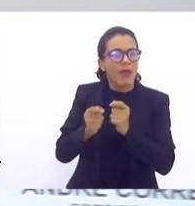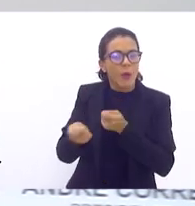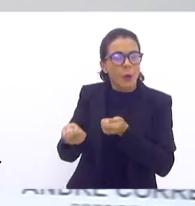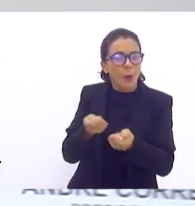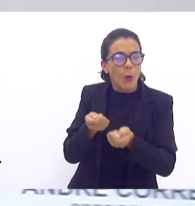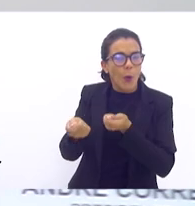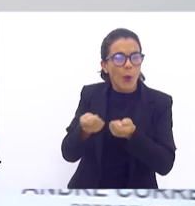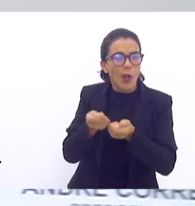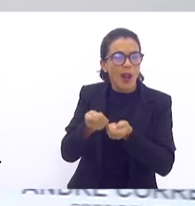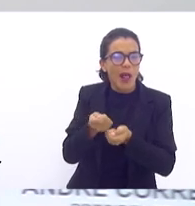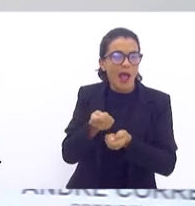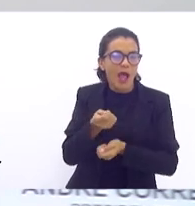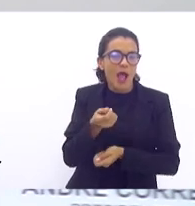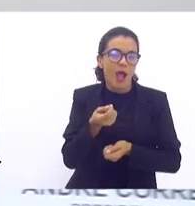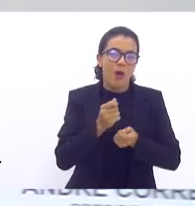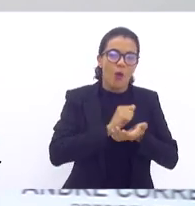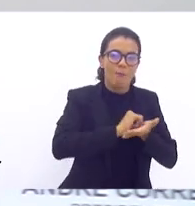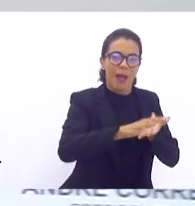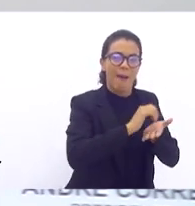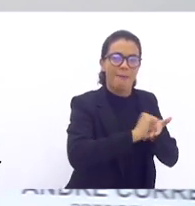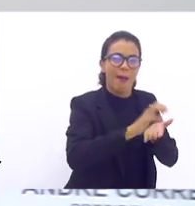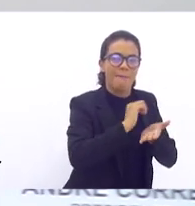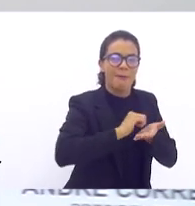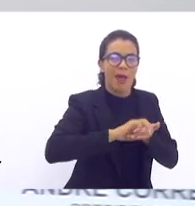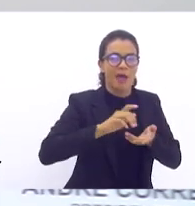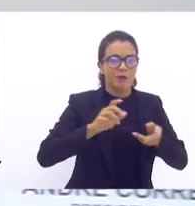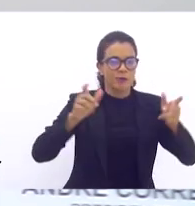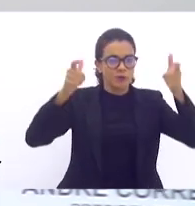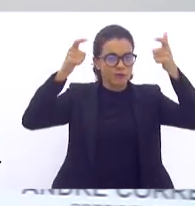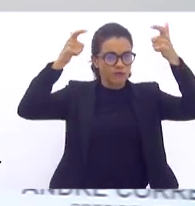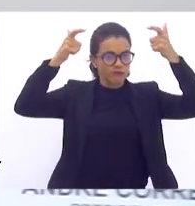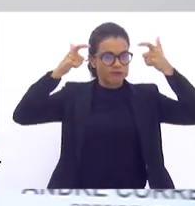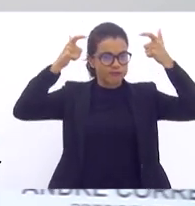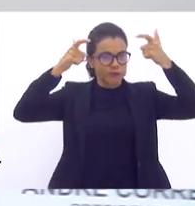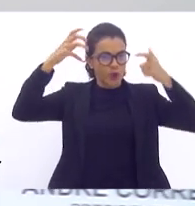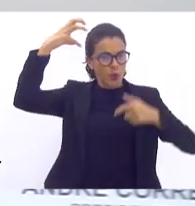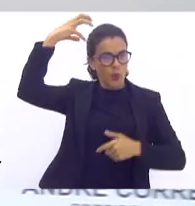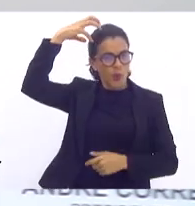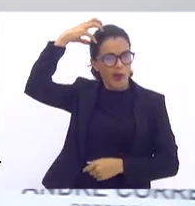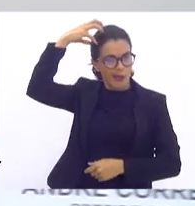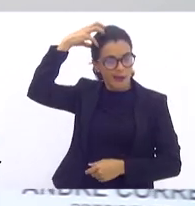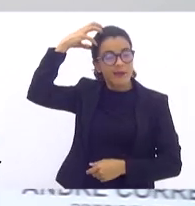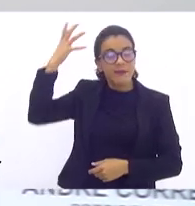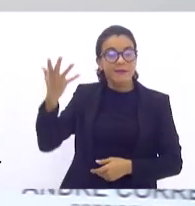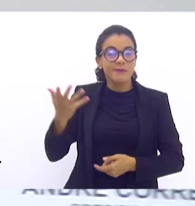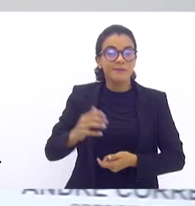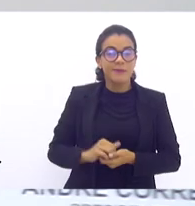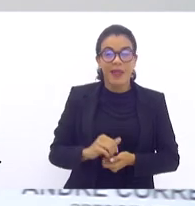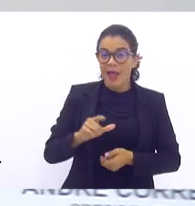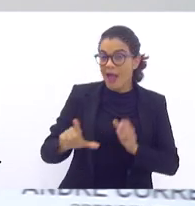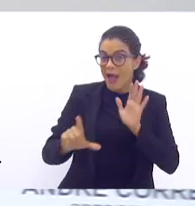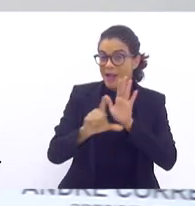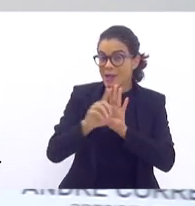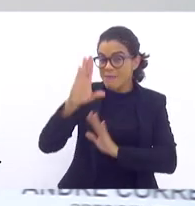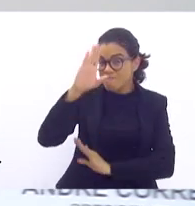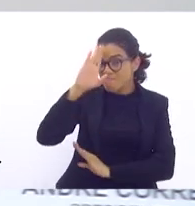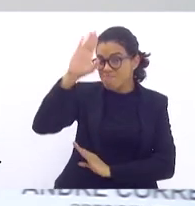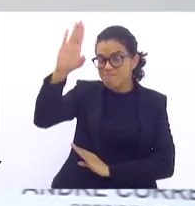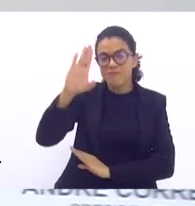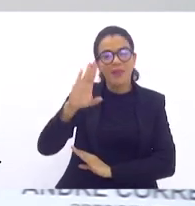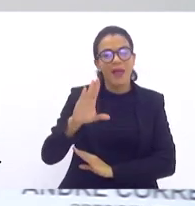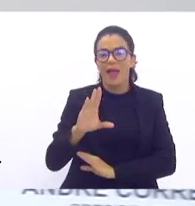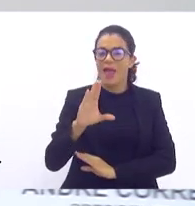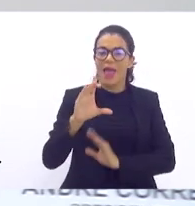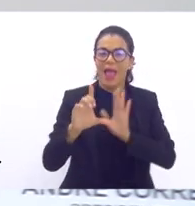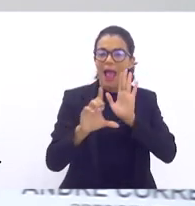contas do Rei na Inglaterra e a lei mais importante do parlamento é a lei orçamentária que